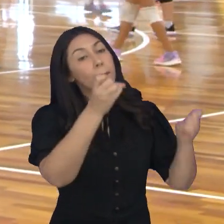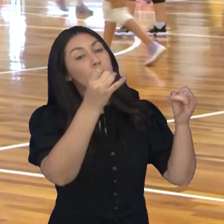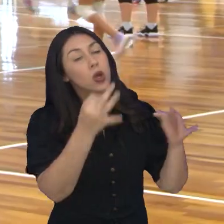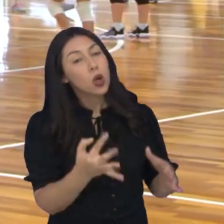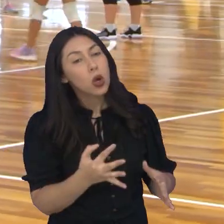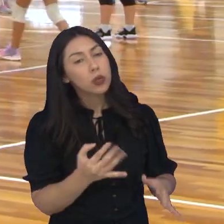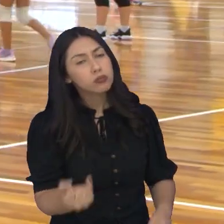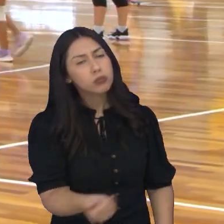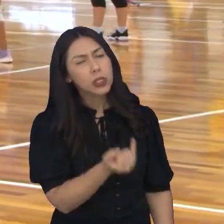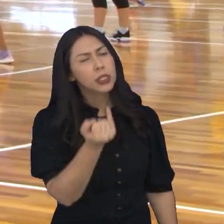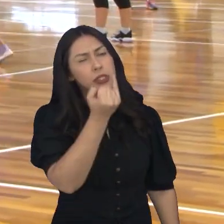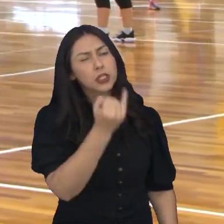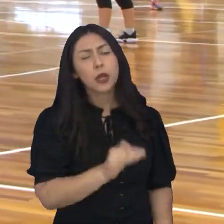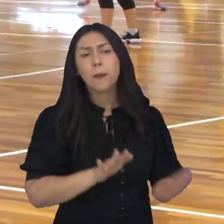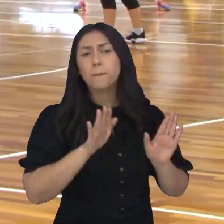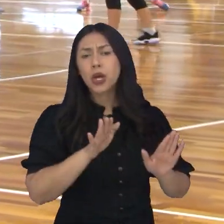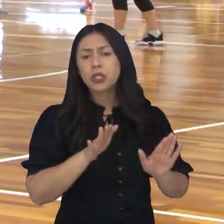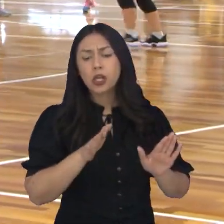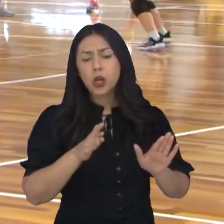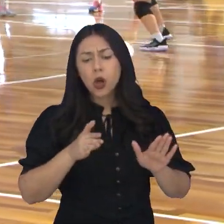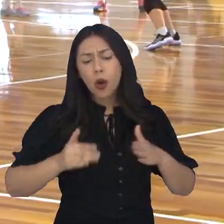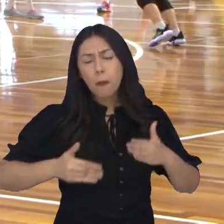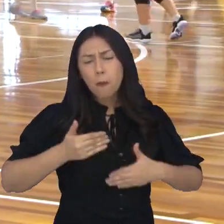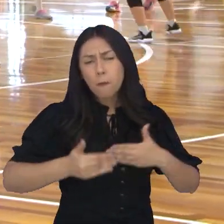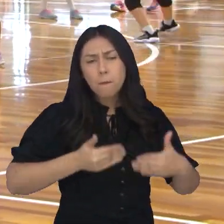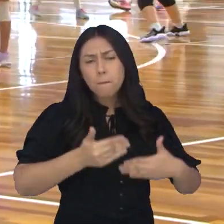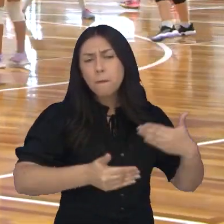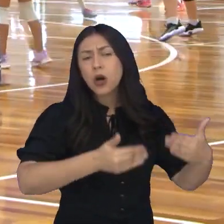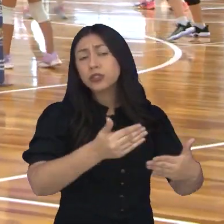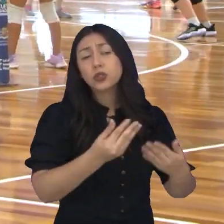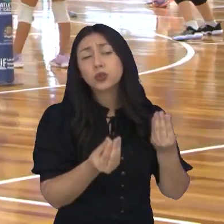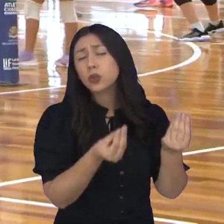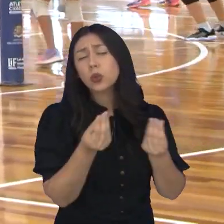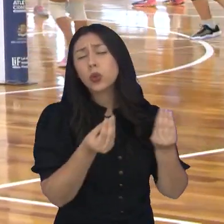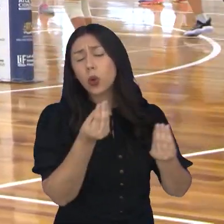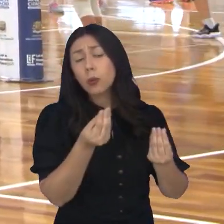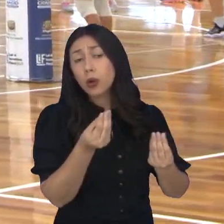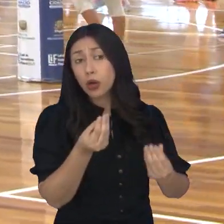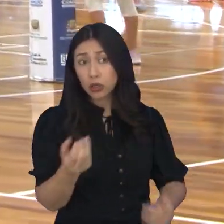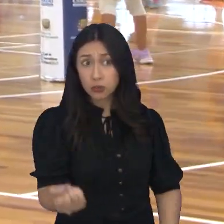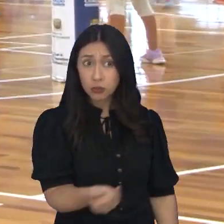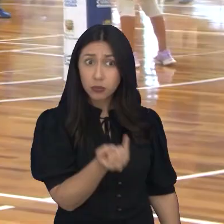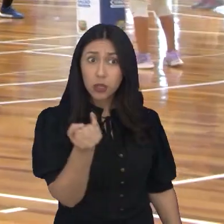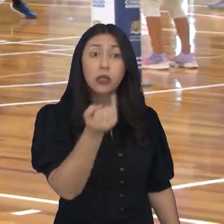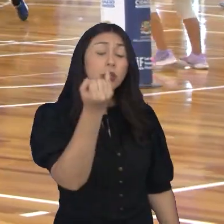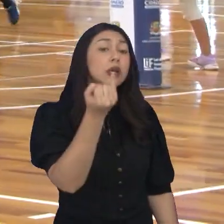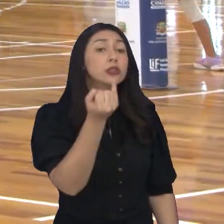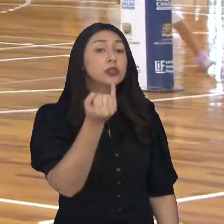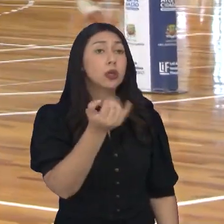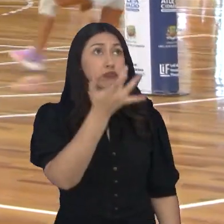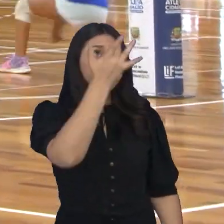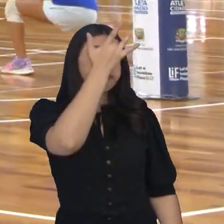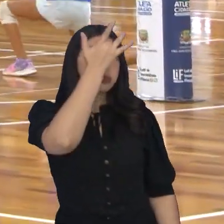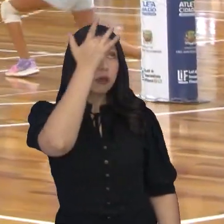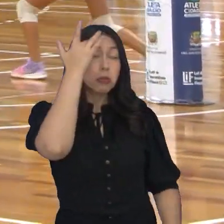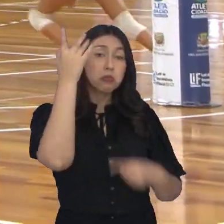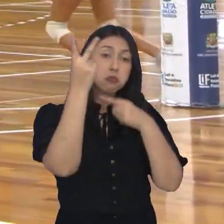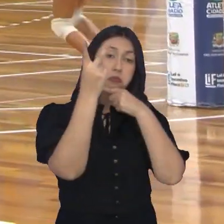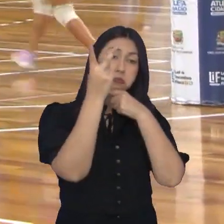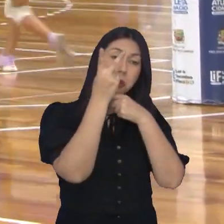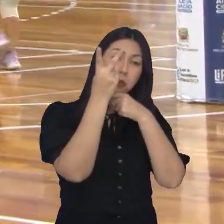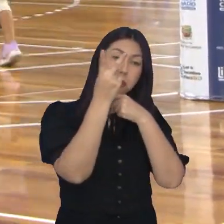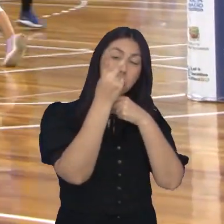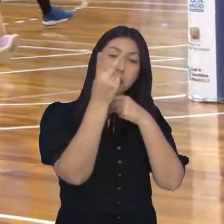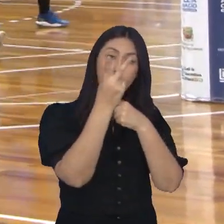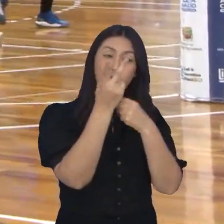né? E como que é esse processo para quem está começando no esporte? Você acha que realmente é muito importante cuidar da saúde mental, ter ela como aliada?